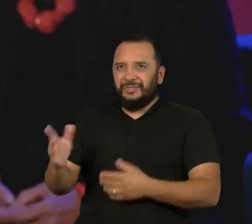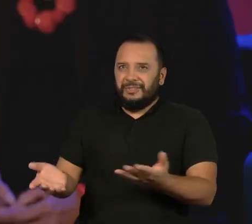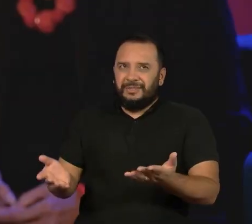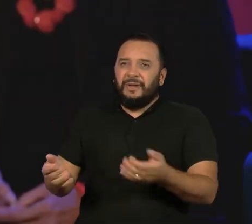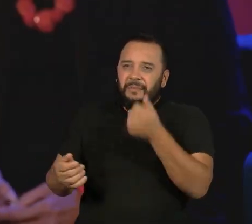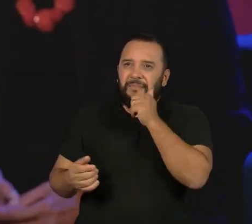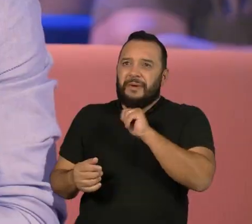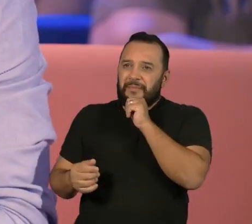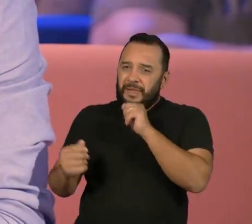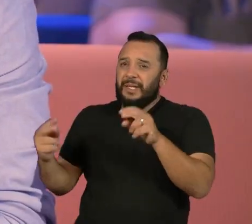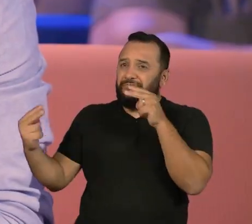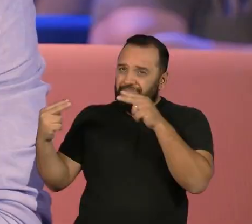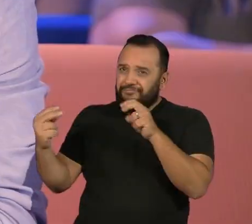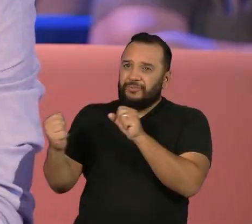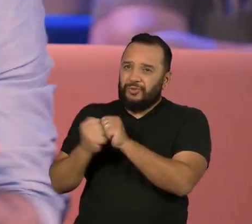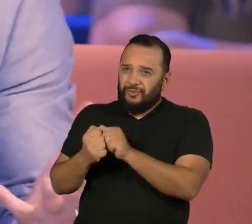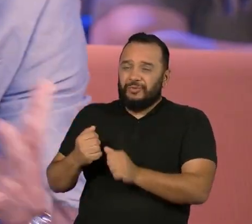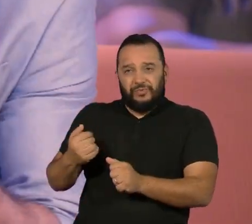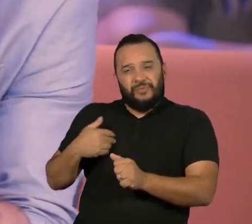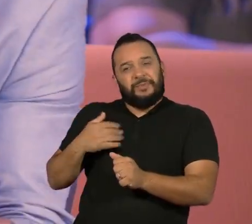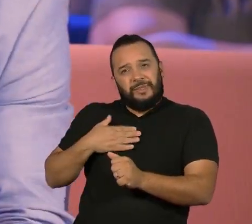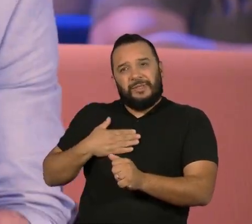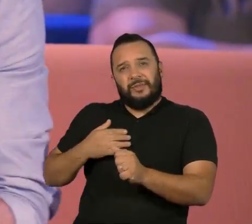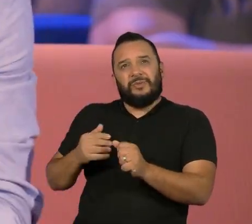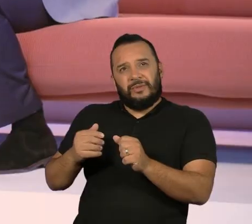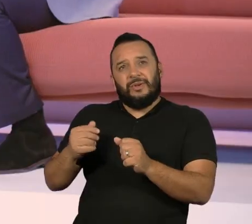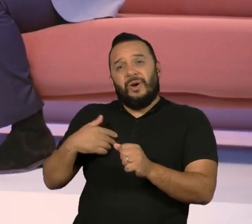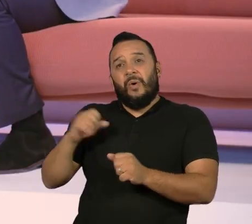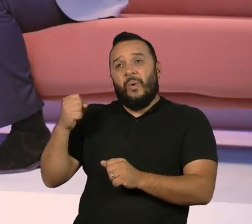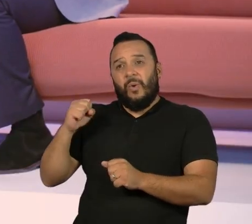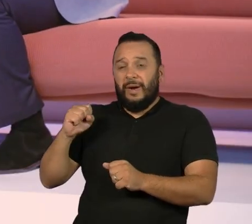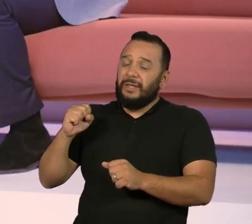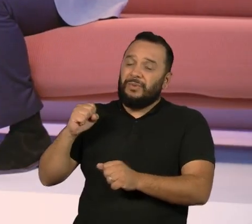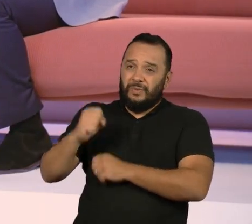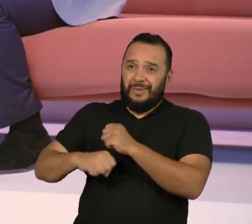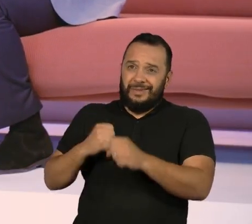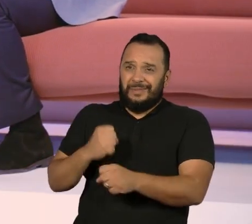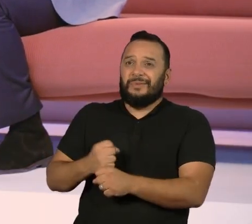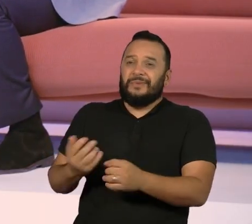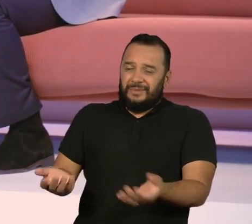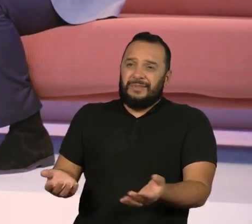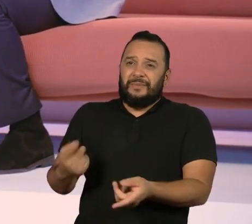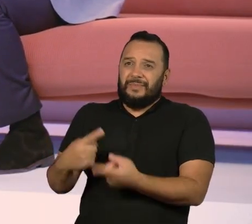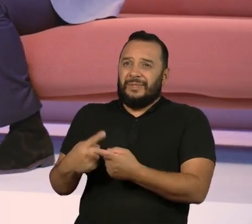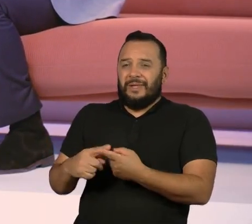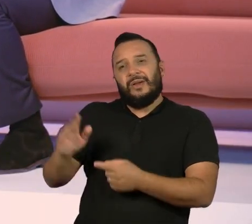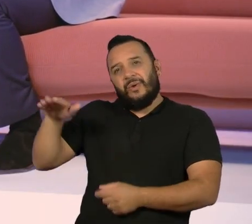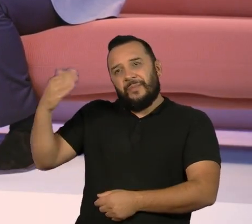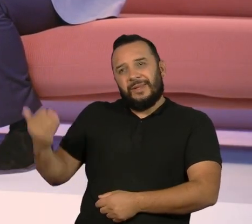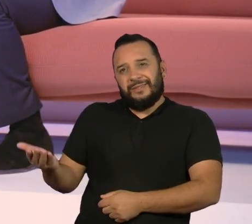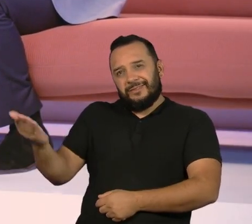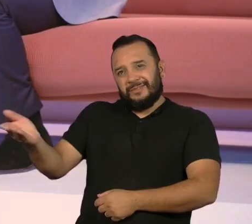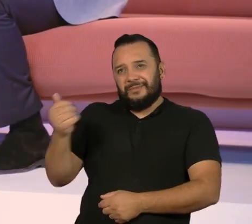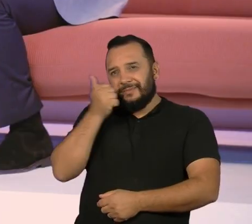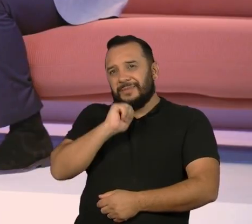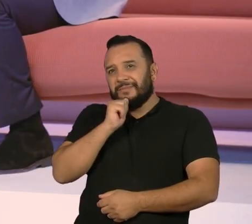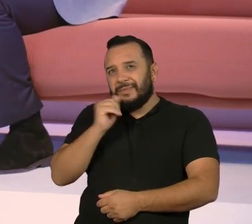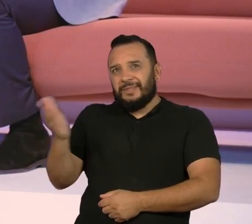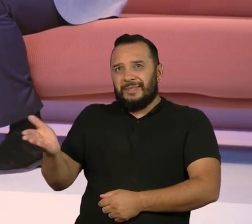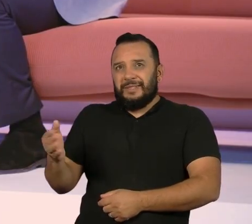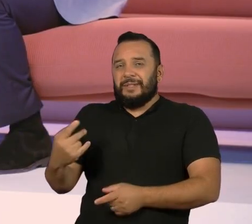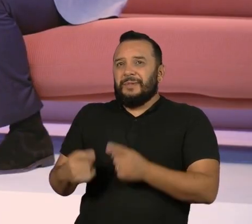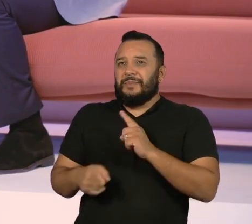comigo durante 8 anos, entendeu? Eu quero que ela venha e entenda, porque, na verdade, eu dedico a peça a ela, porque...